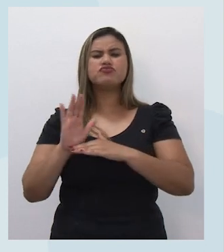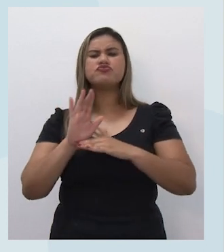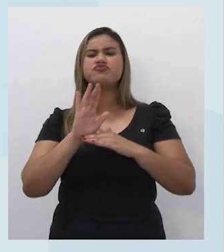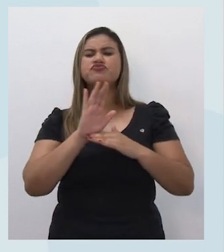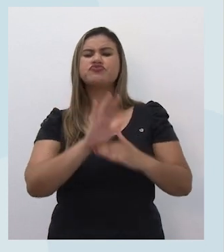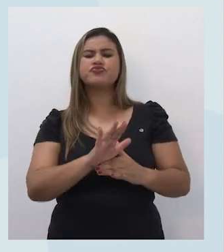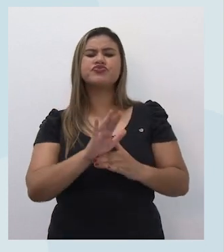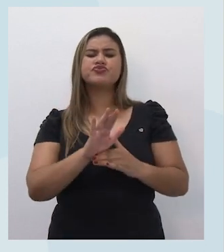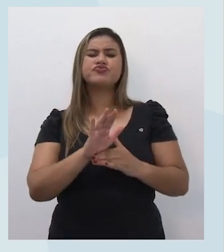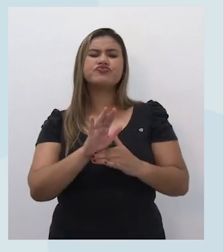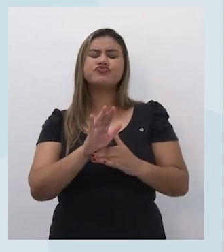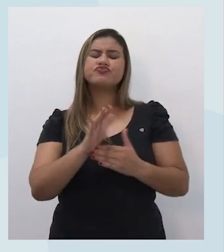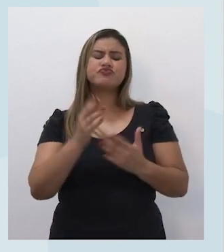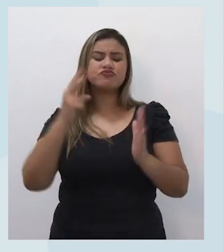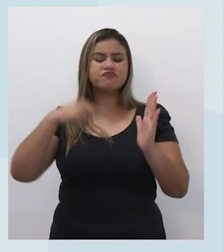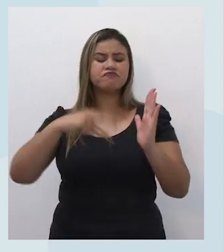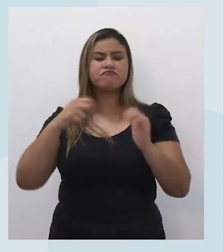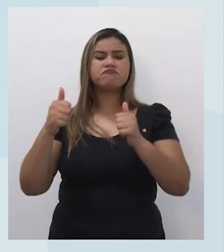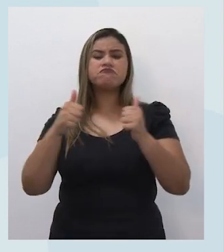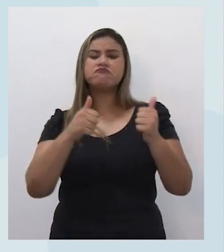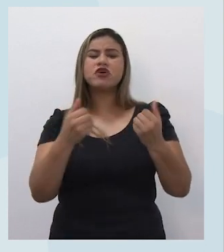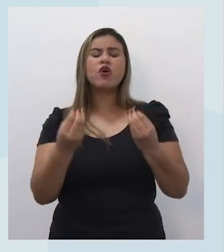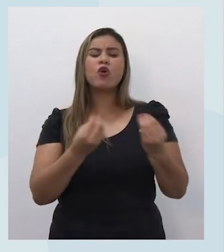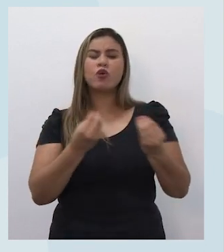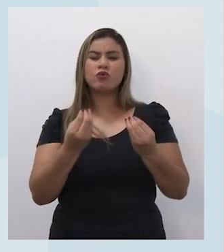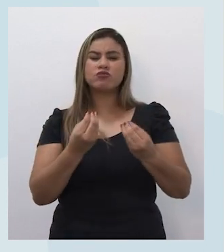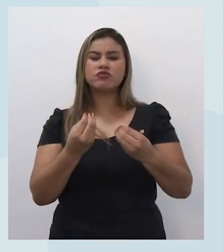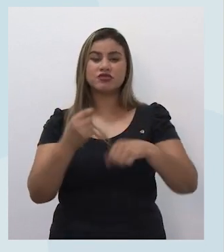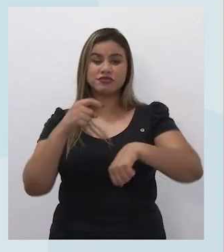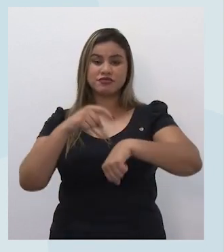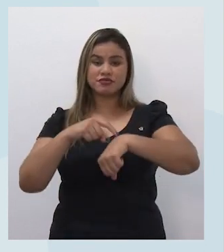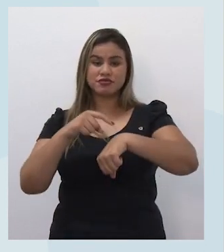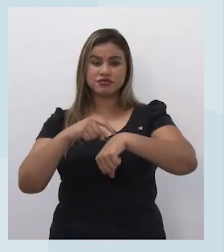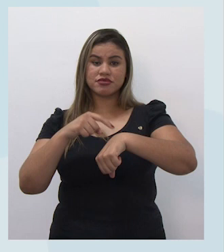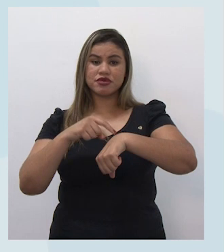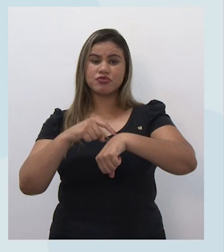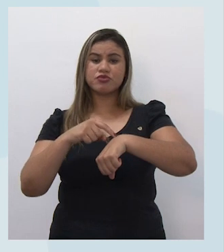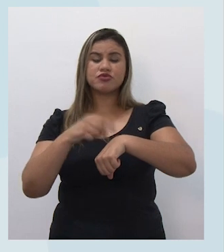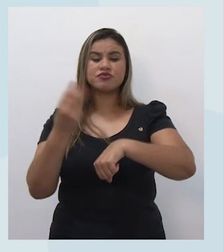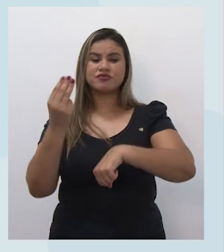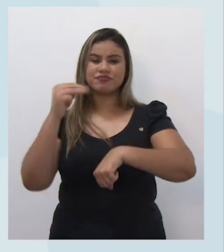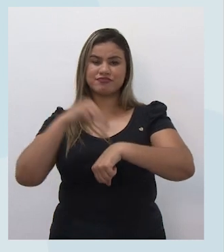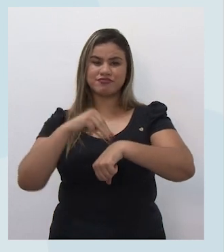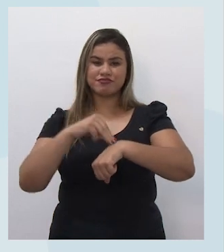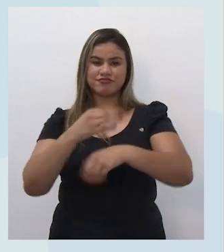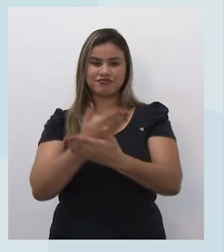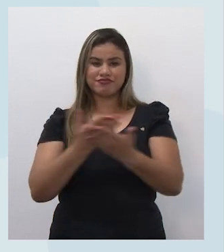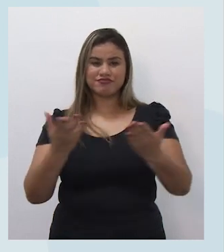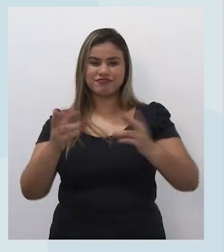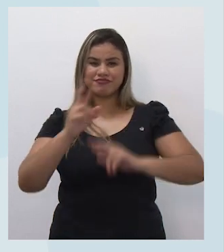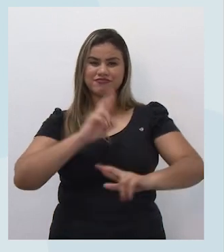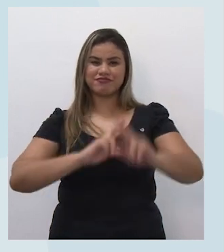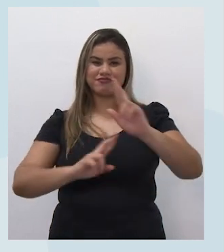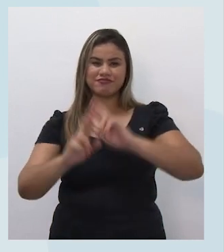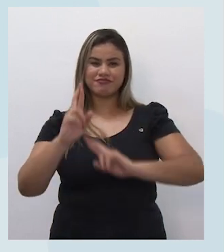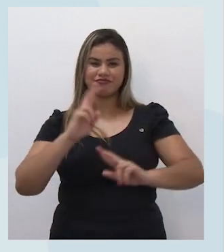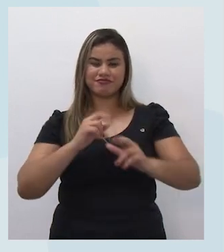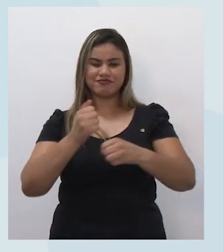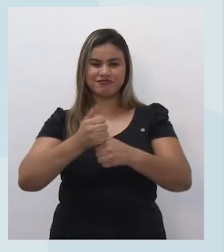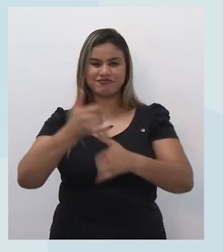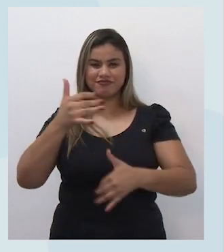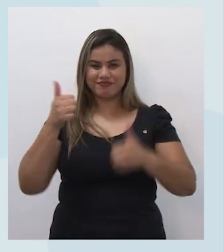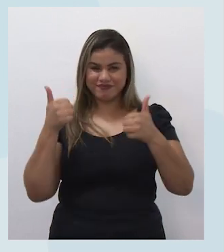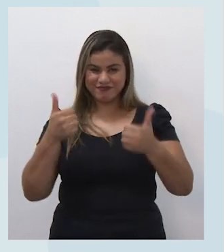semióticos podem formar um leitor proficiente. Então, para essa interação, nós queremos reservar aí 3 minutinhos para que vocês possam responder no